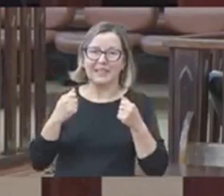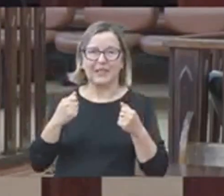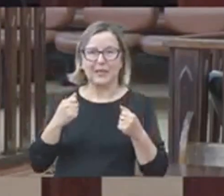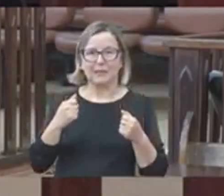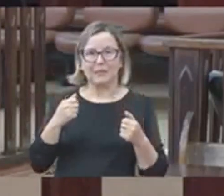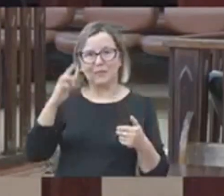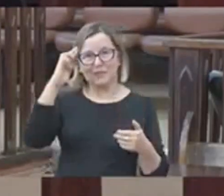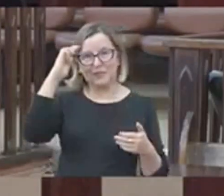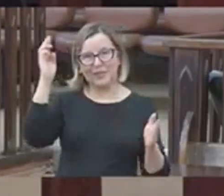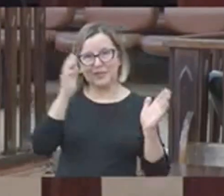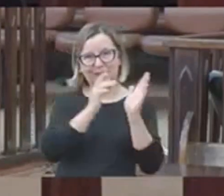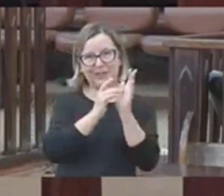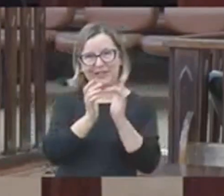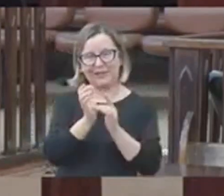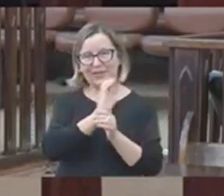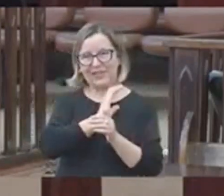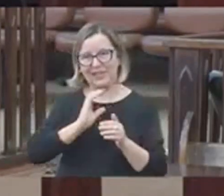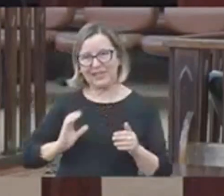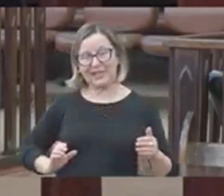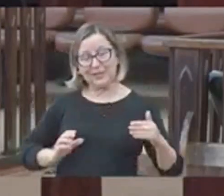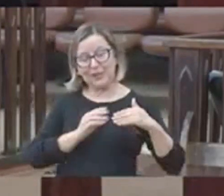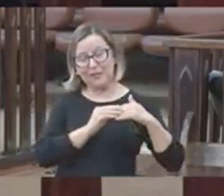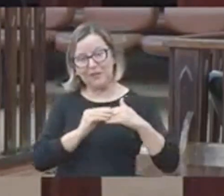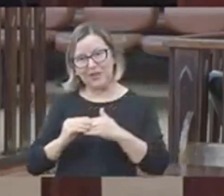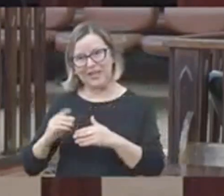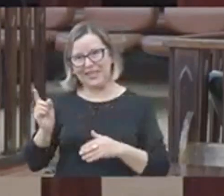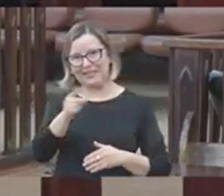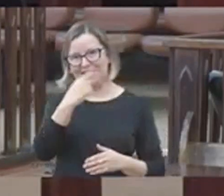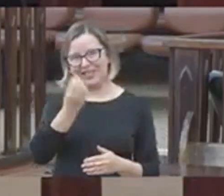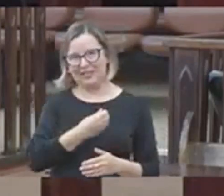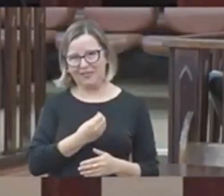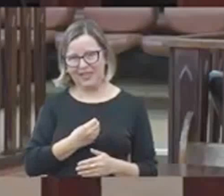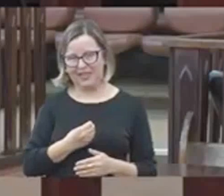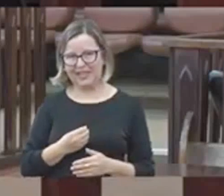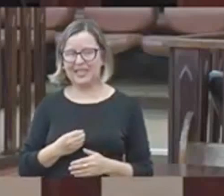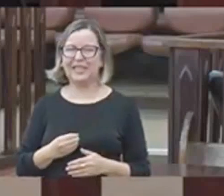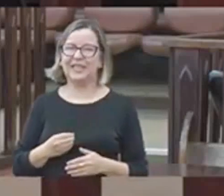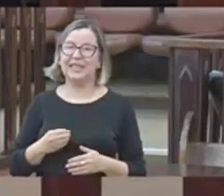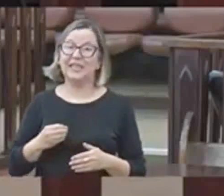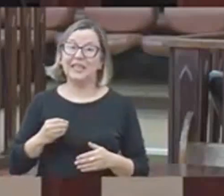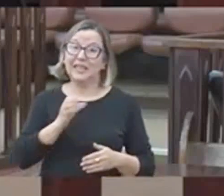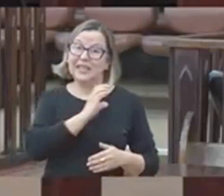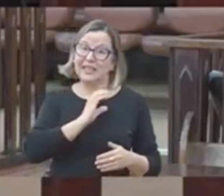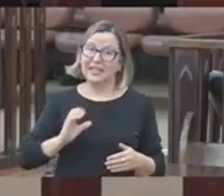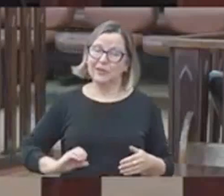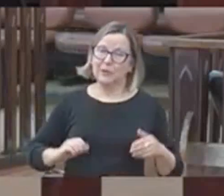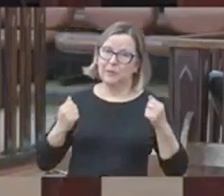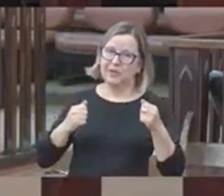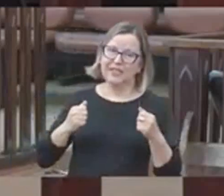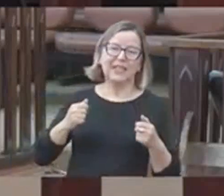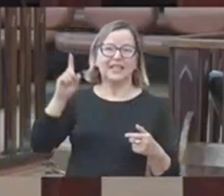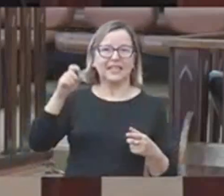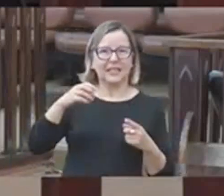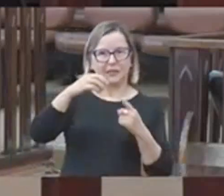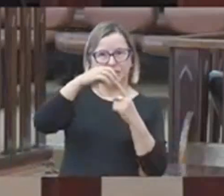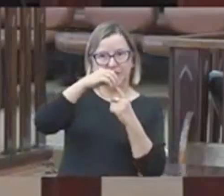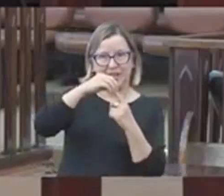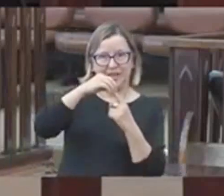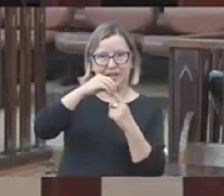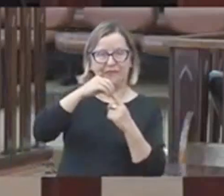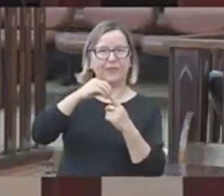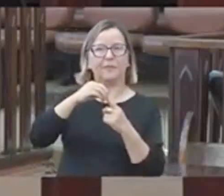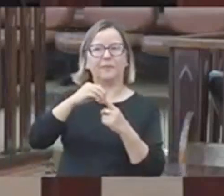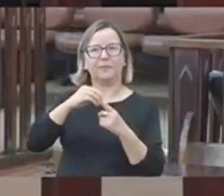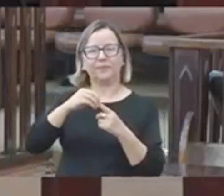Deus governe, que Cristo seja o cabeça do homem, o cabeça da esposa, e que os filhos e a esposa